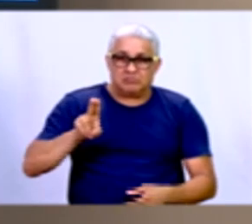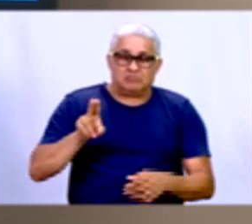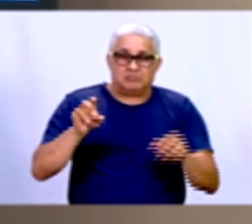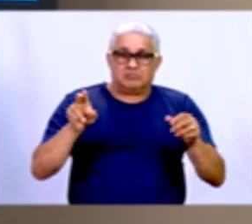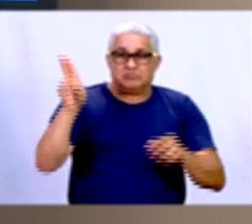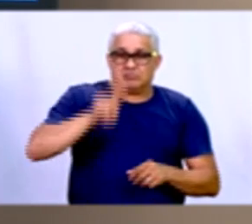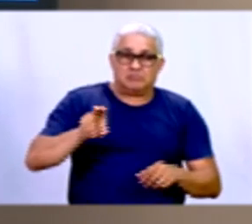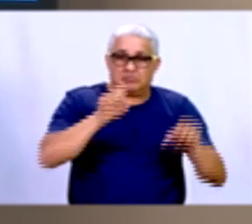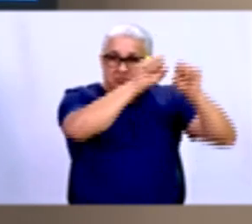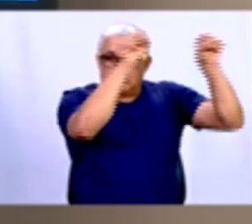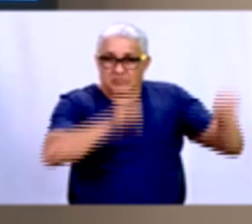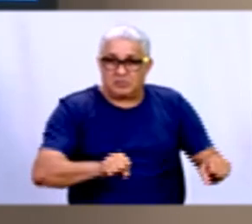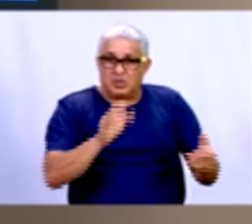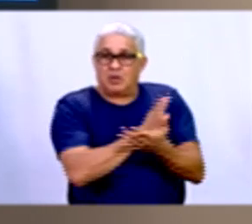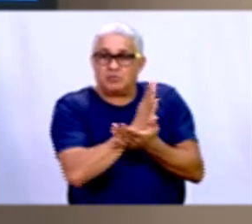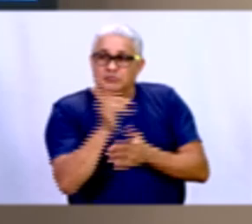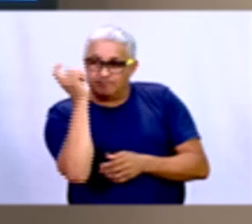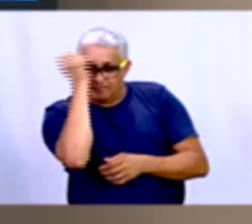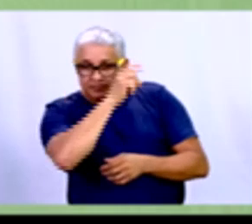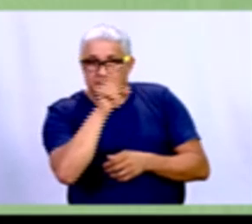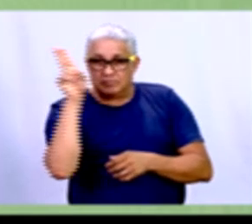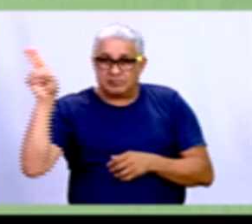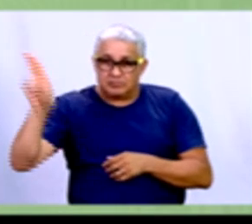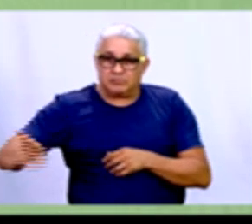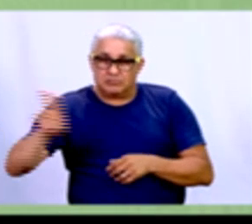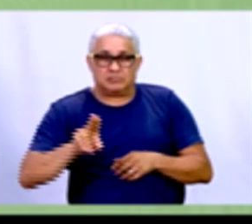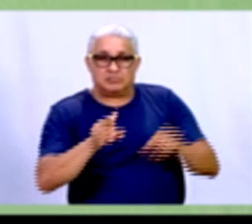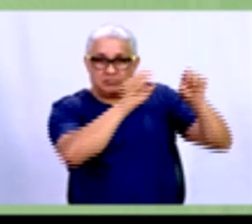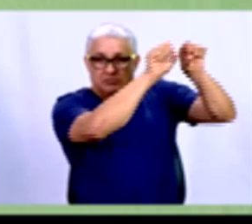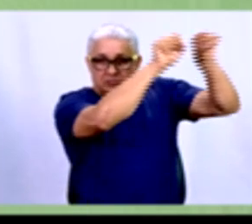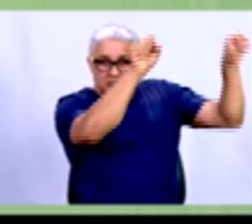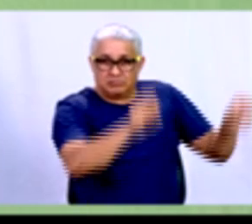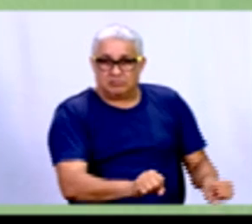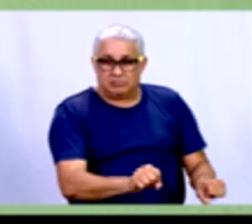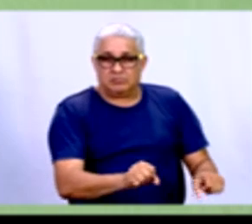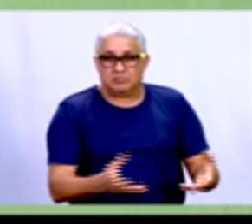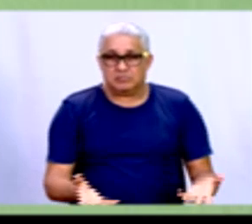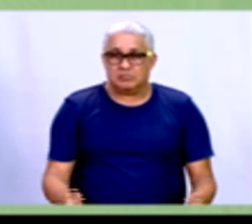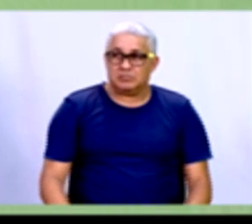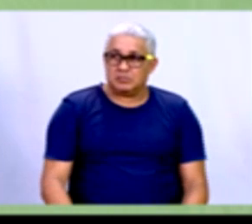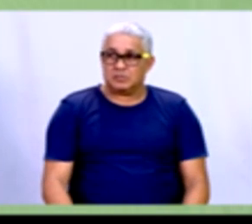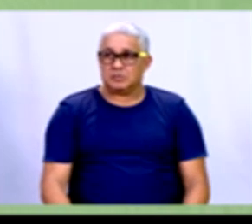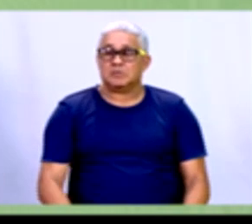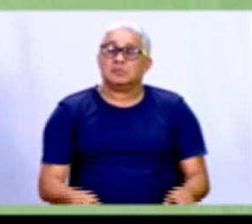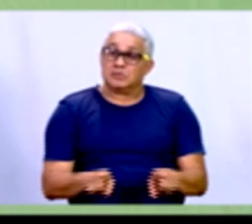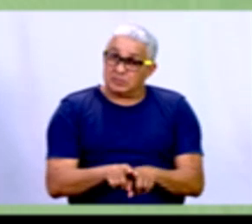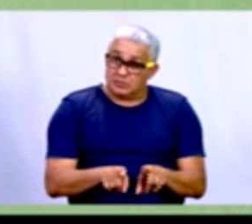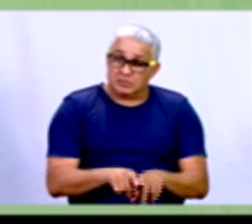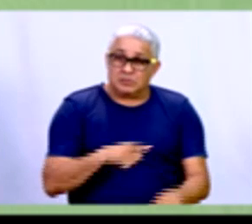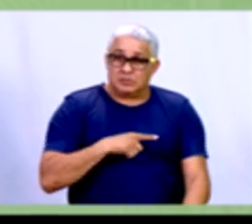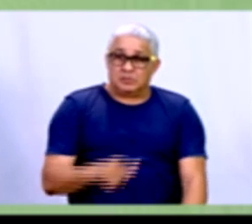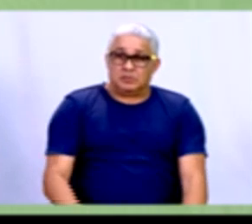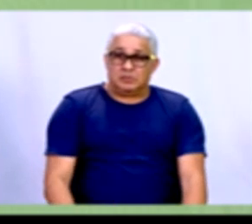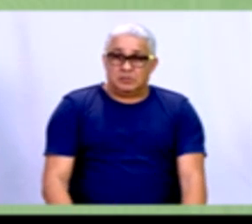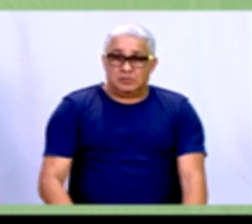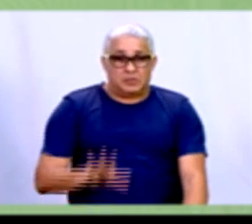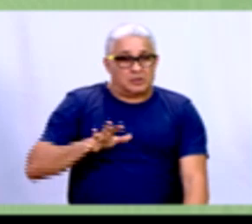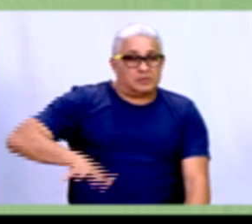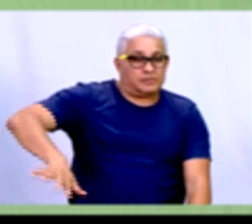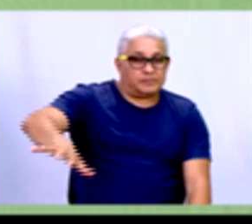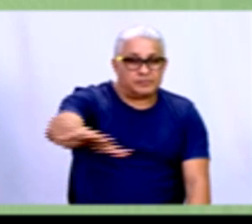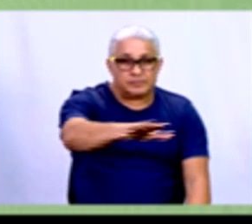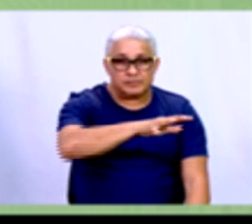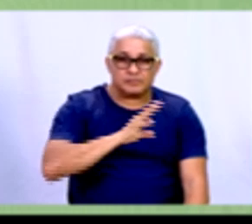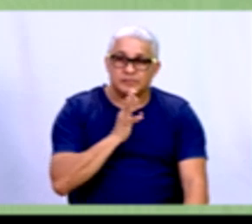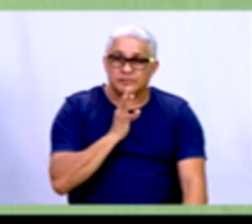sistema e os outros têm muita dificuldade, certo? E nós temos as áreas de conhecimento que